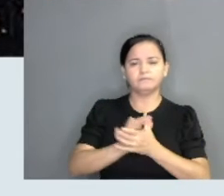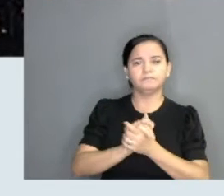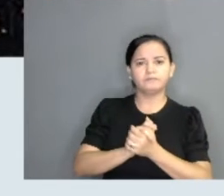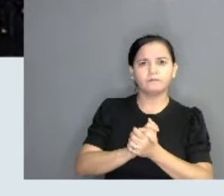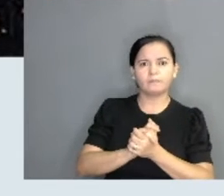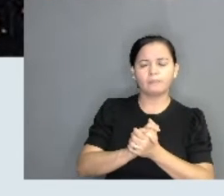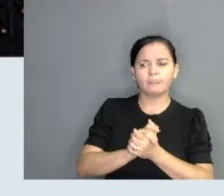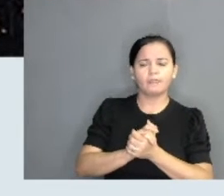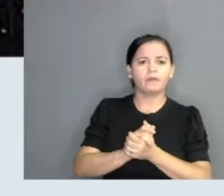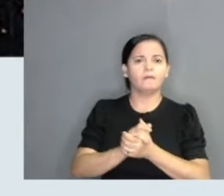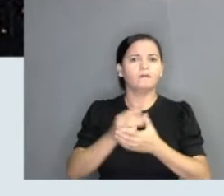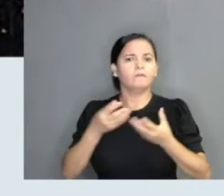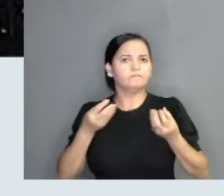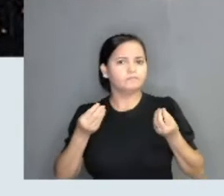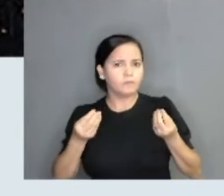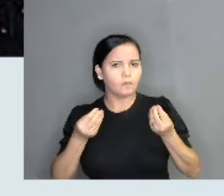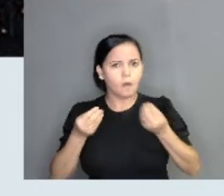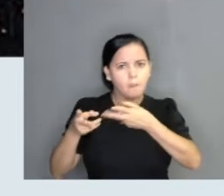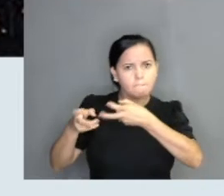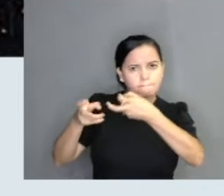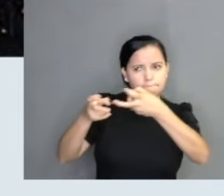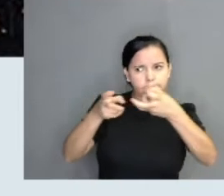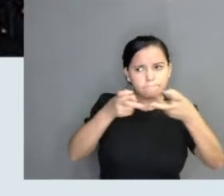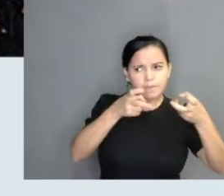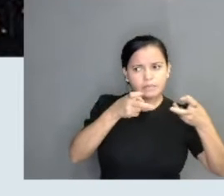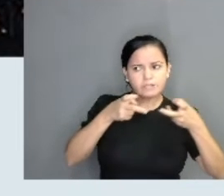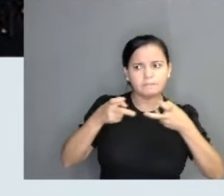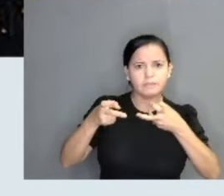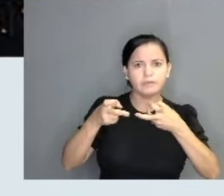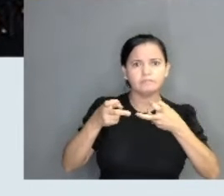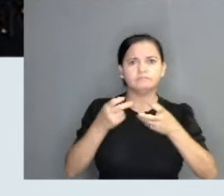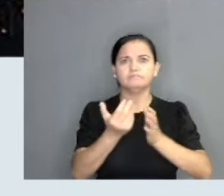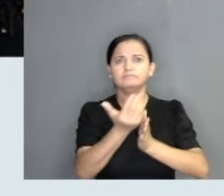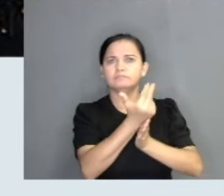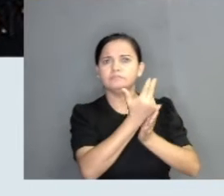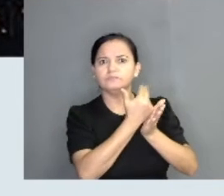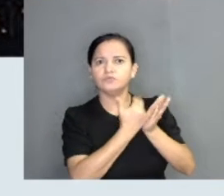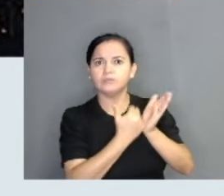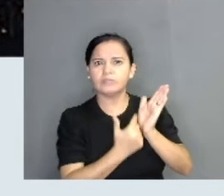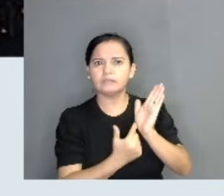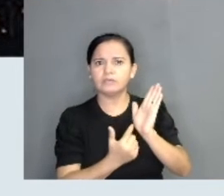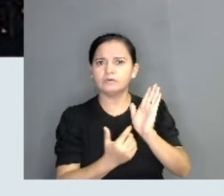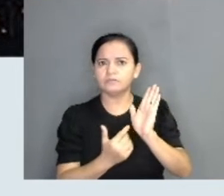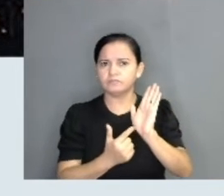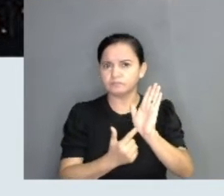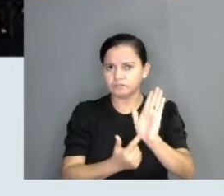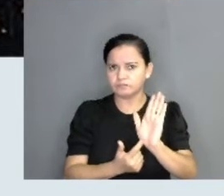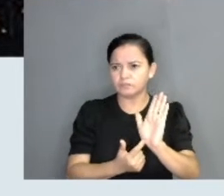elementos místicos, né, míticos da Idade Antiga.